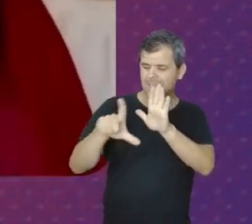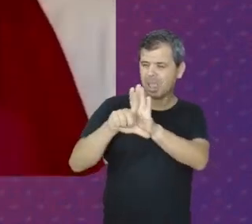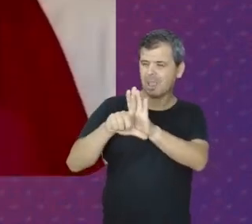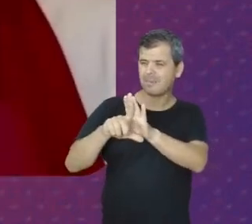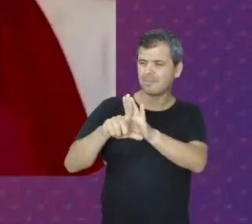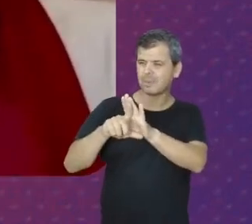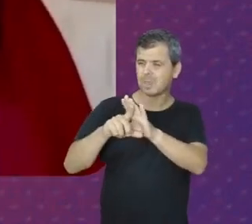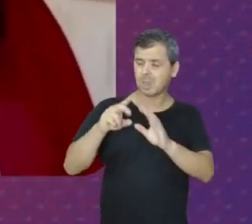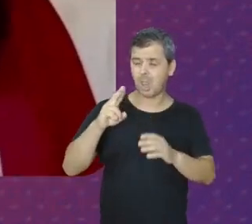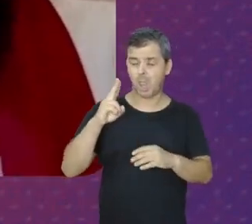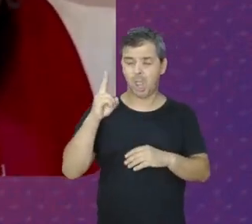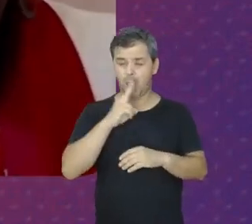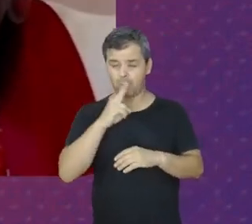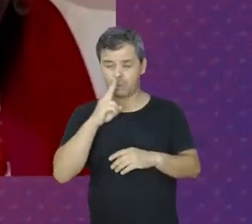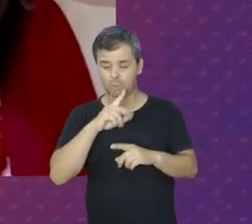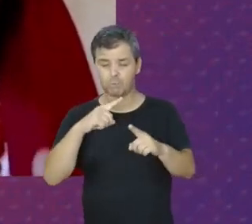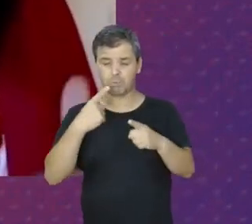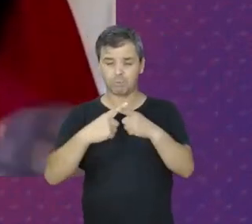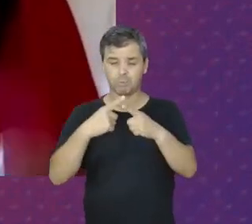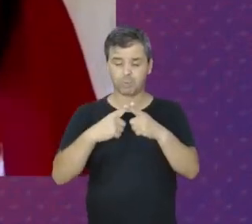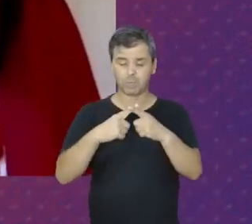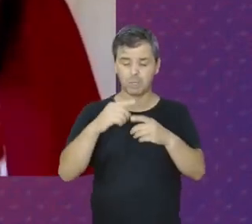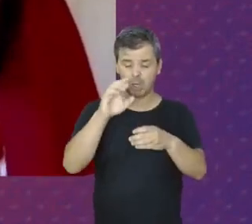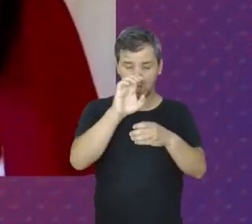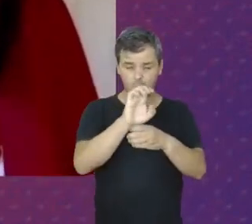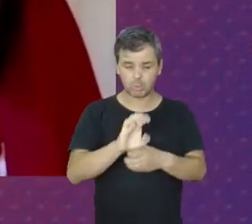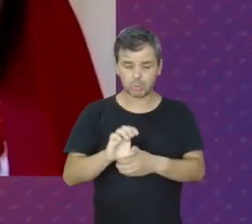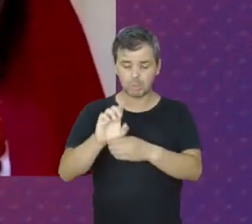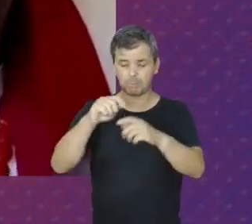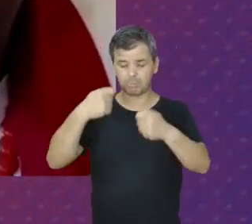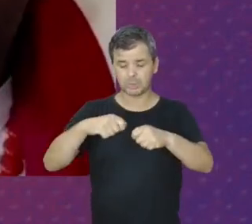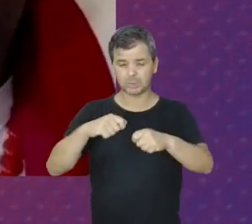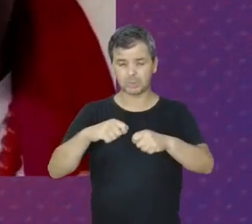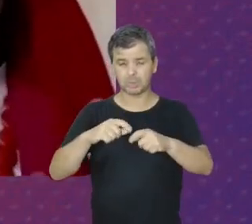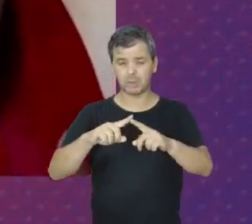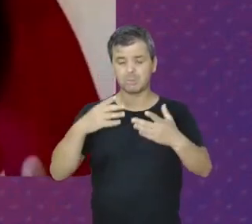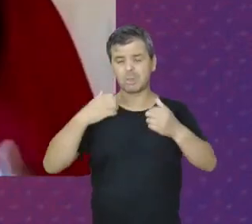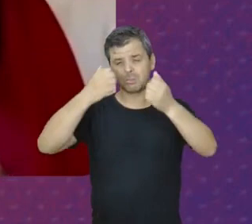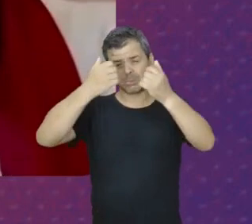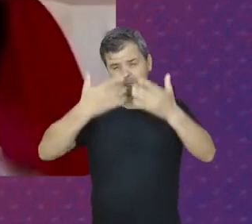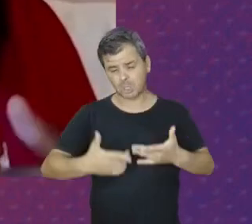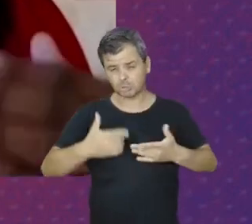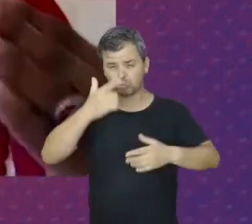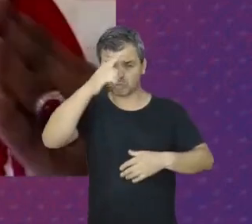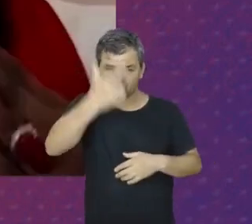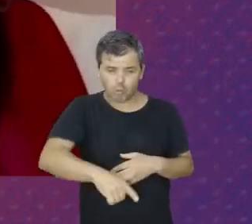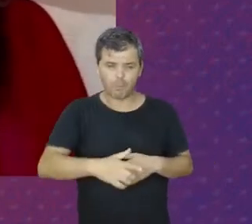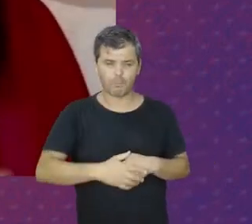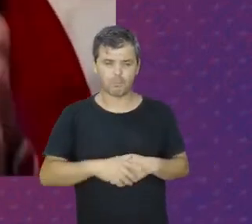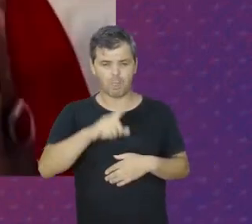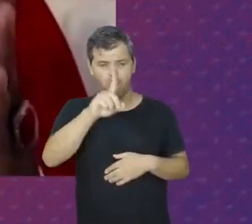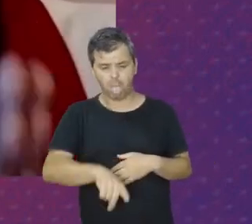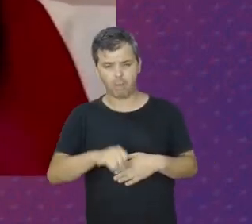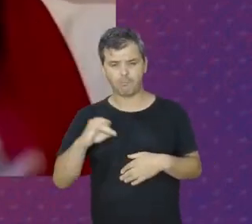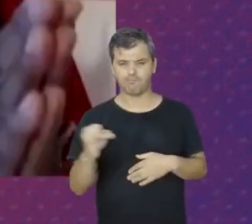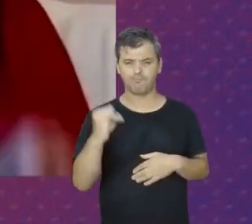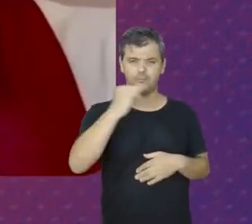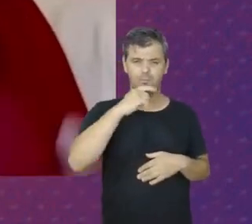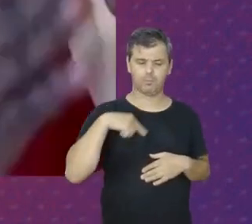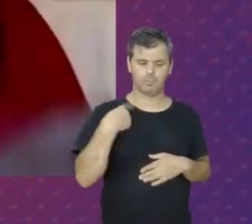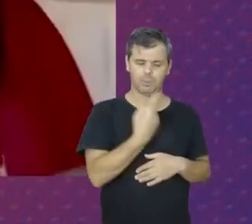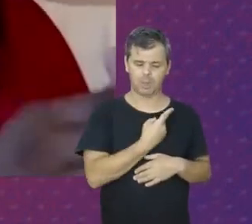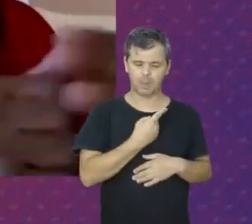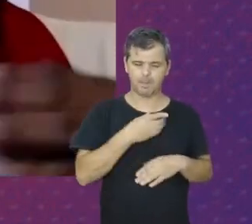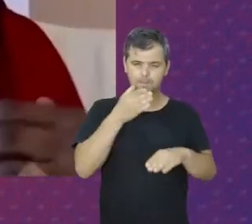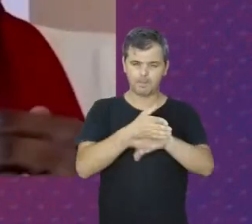reparação urgentemente, porque o Estado precisa dar conta disso. Eu já disse aqui e vou repetir, é importante que a gente esteja